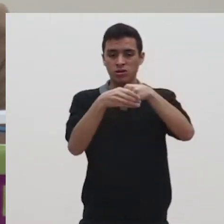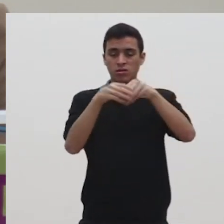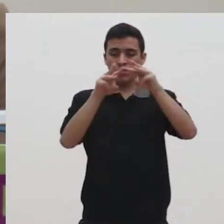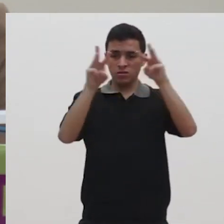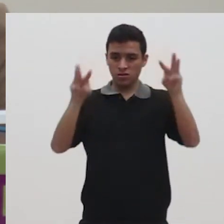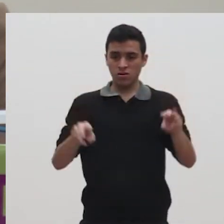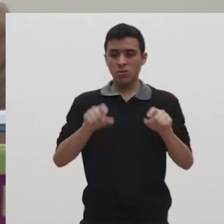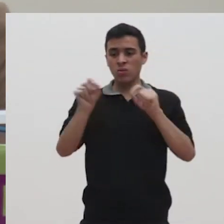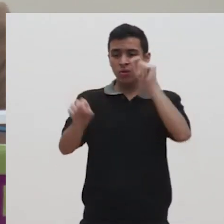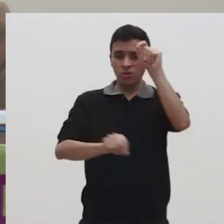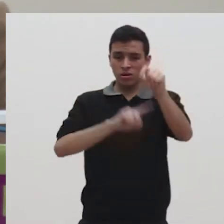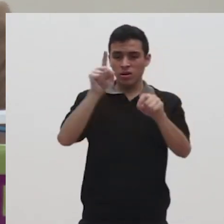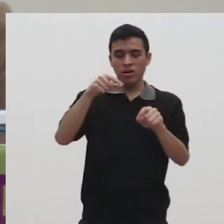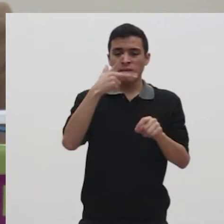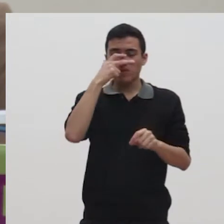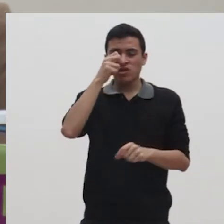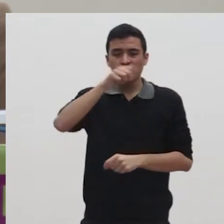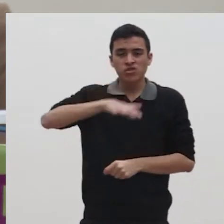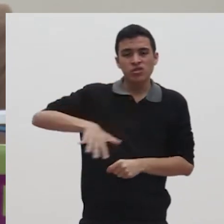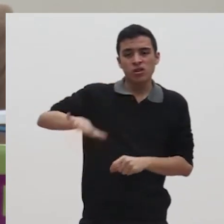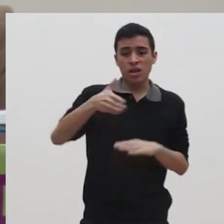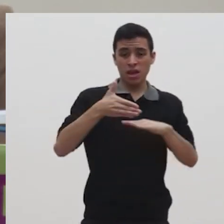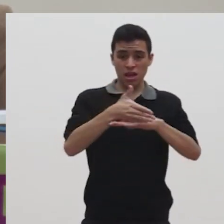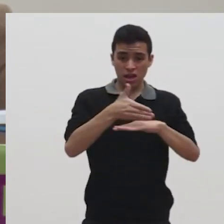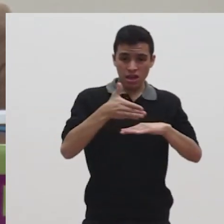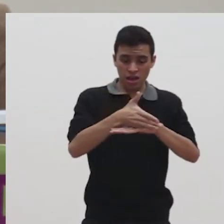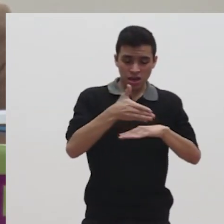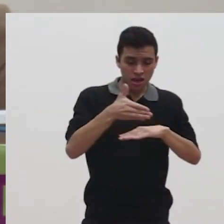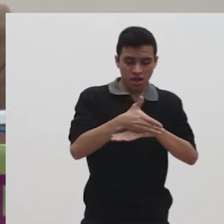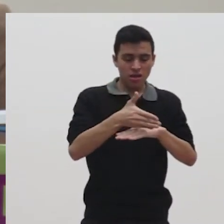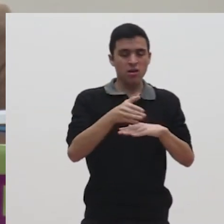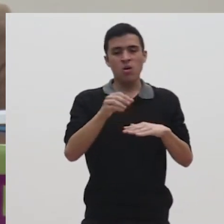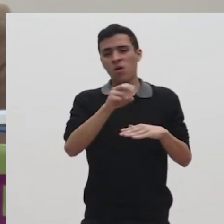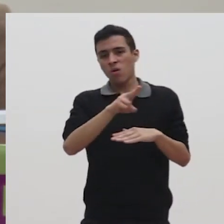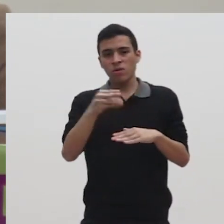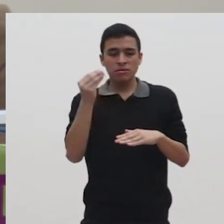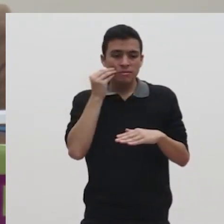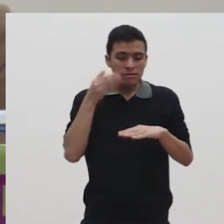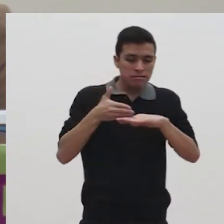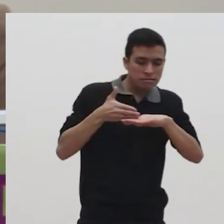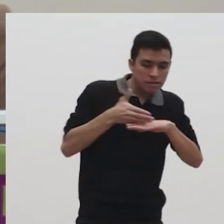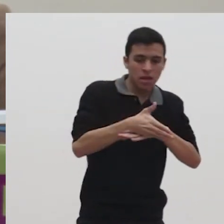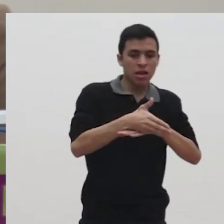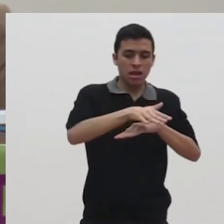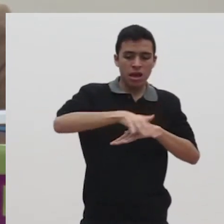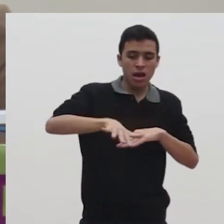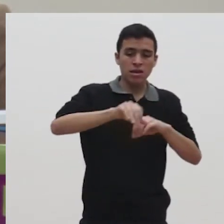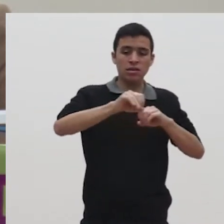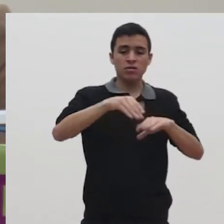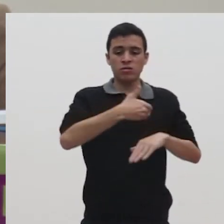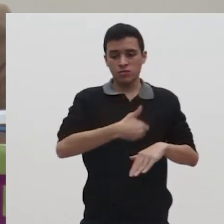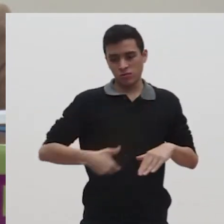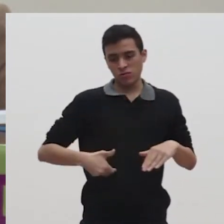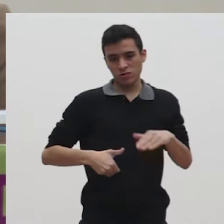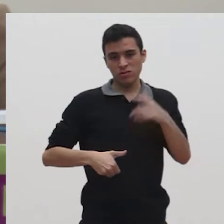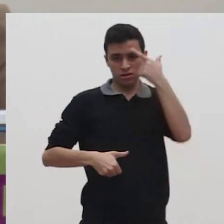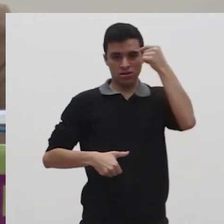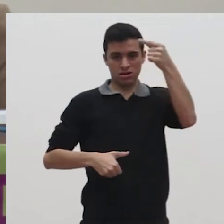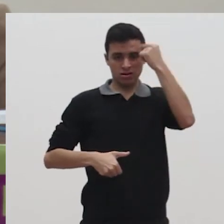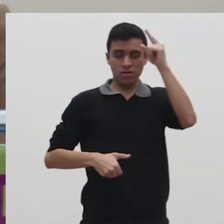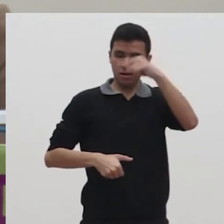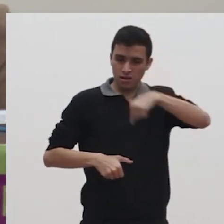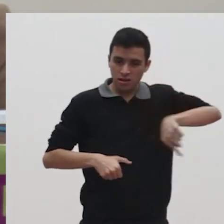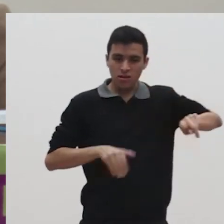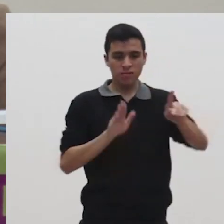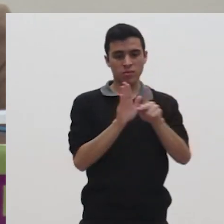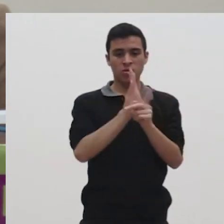universidade, que é o de universalizar o acesso, ou de buscar o máximo possível universalizar o acesso ao ensino público superior. Esse, de